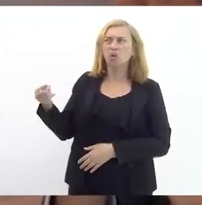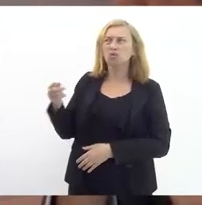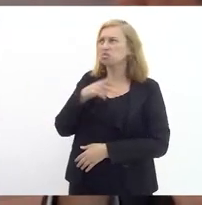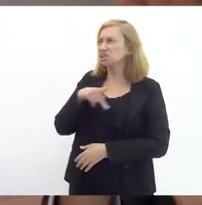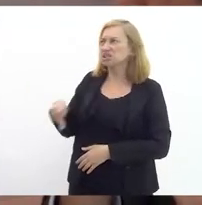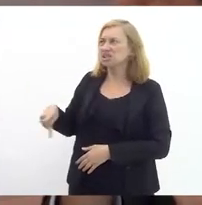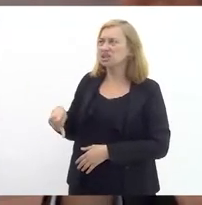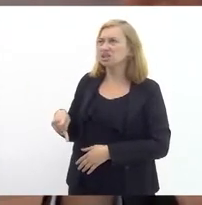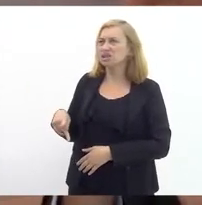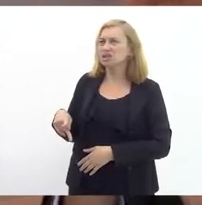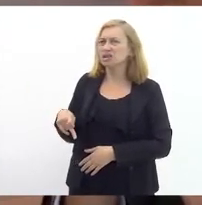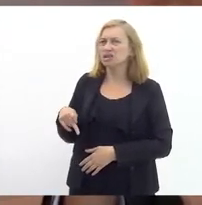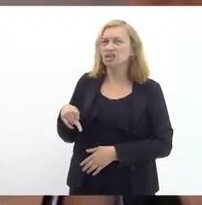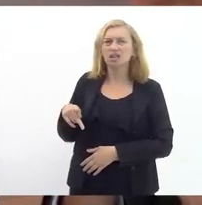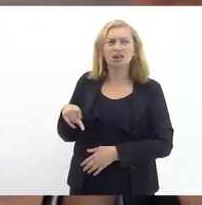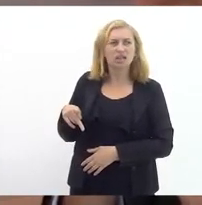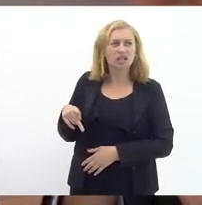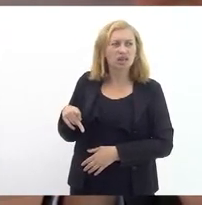presidente, chamado Carlos...